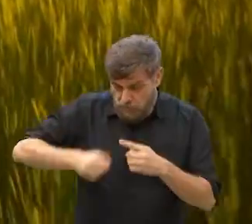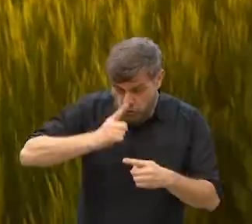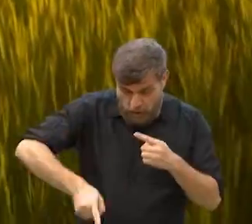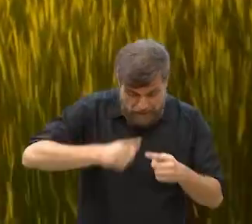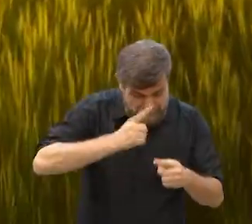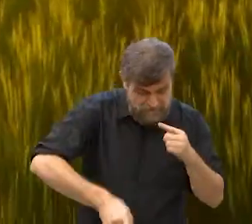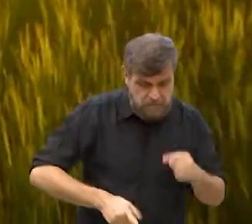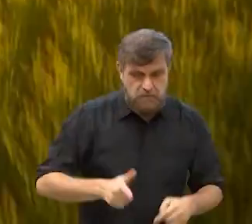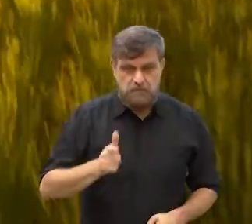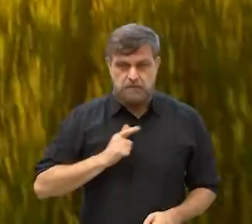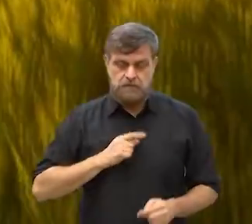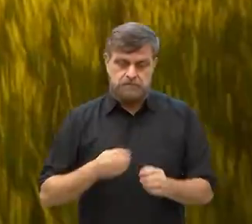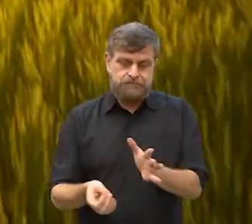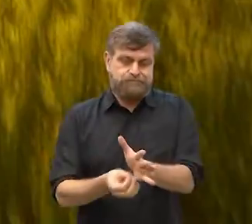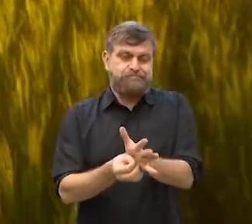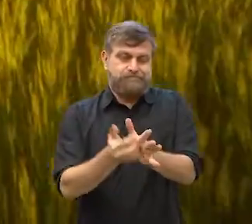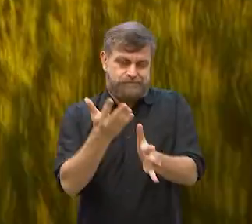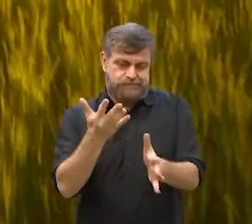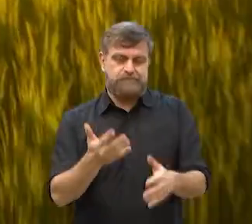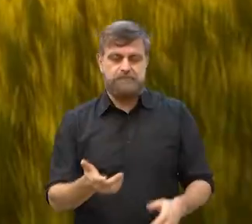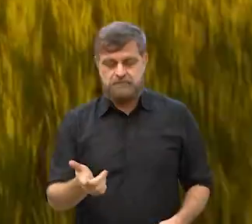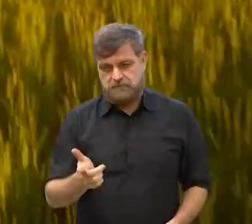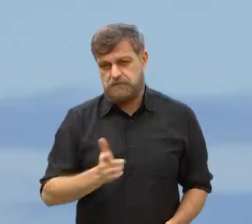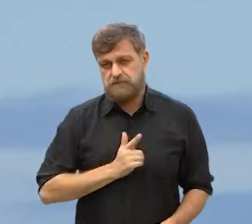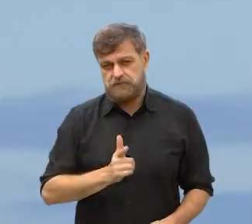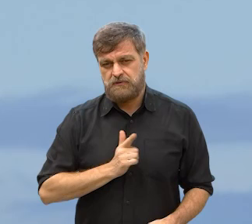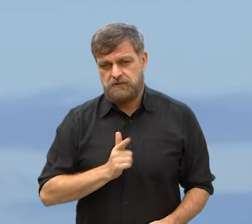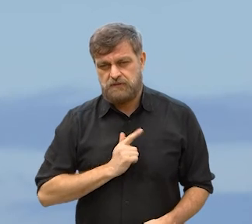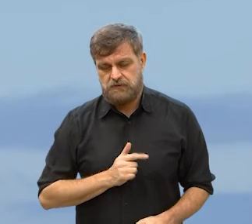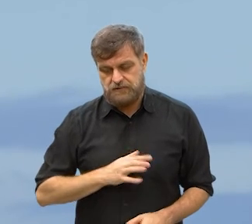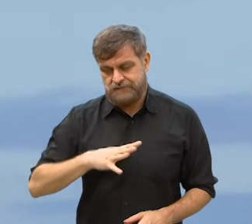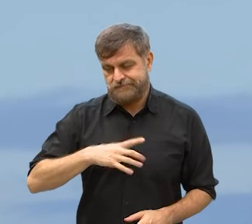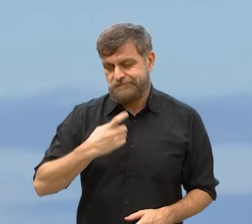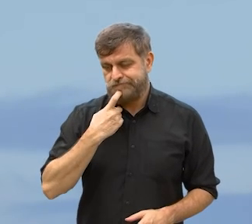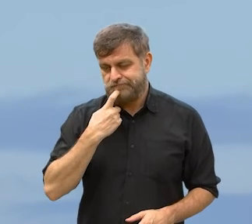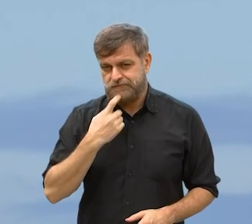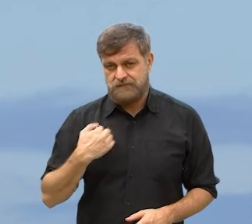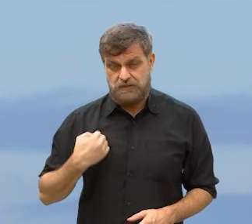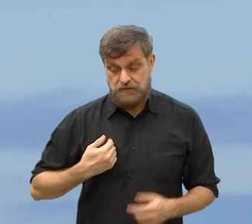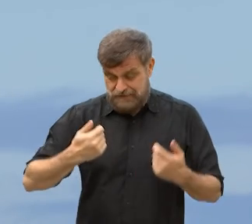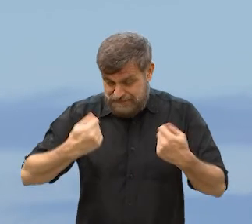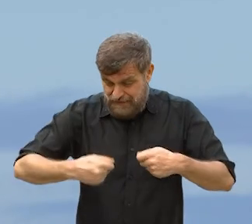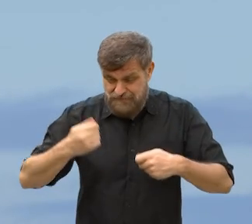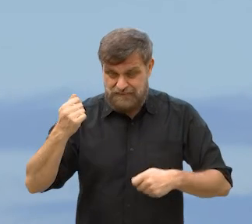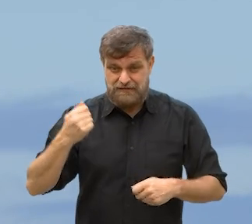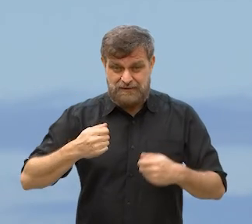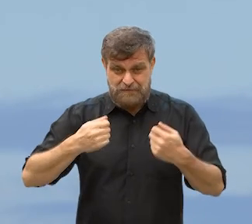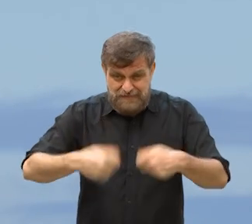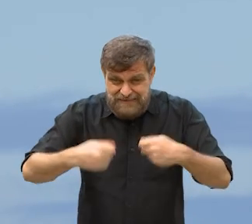proibido, muitas coisas acontecem na nossa cidade e que precisa